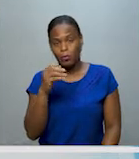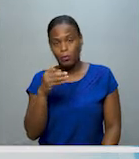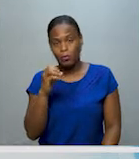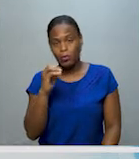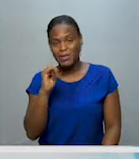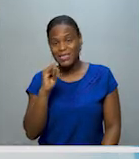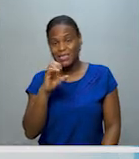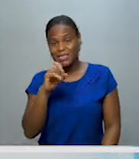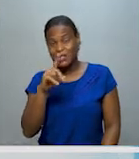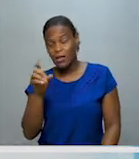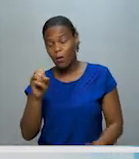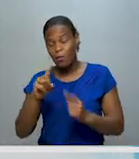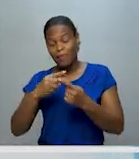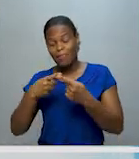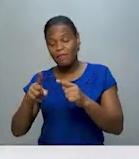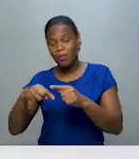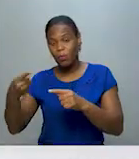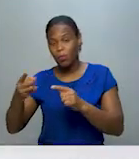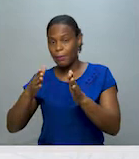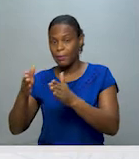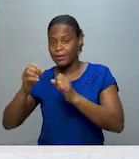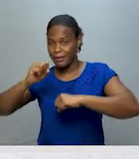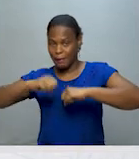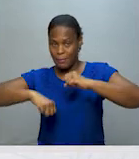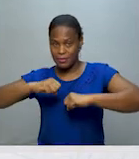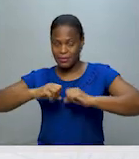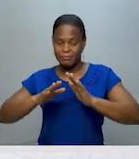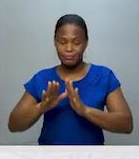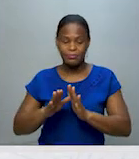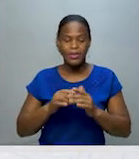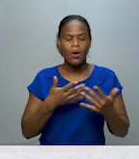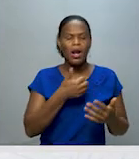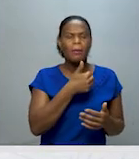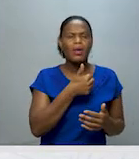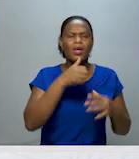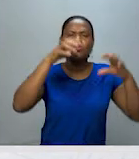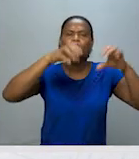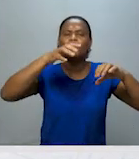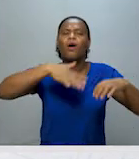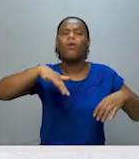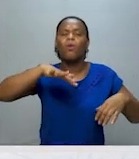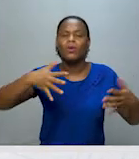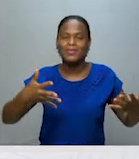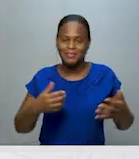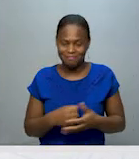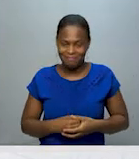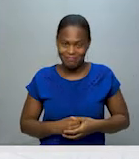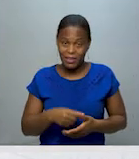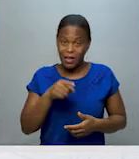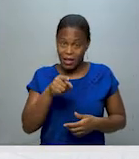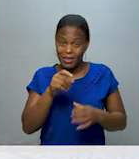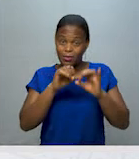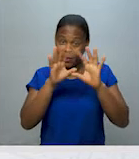diferenciar da outra parte gramatical. Nós temos a linha B, onde está a chuva? Trata-se,